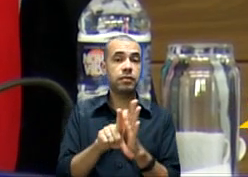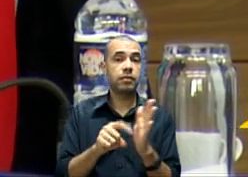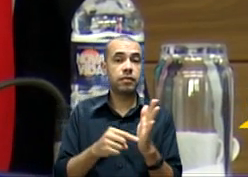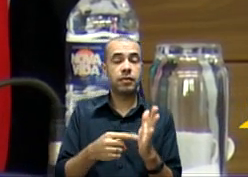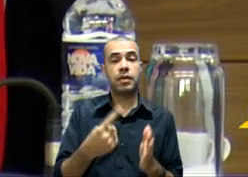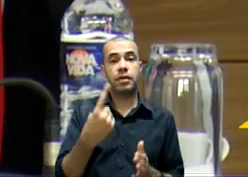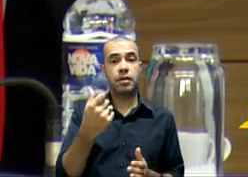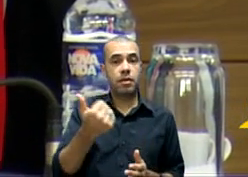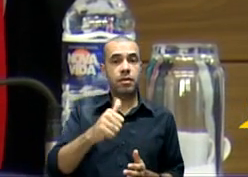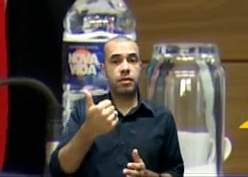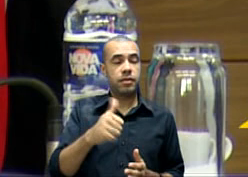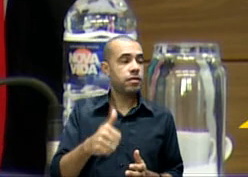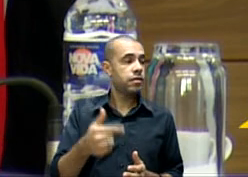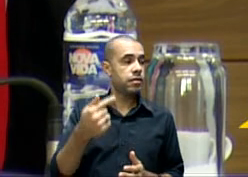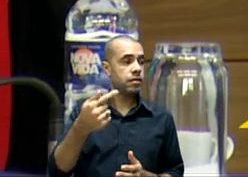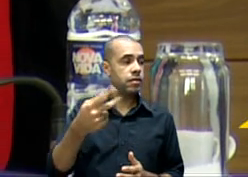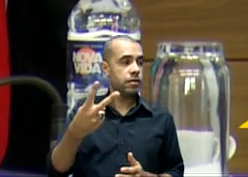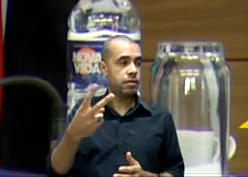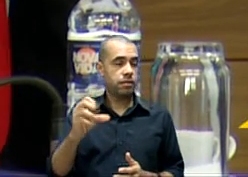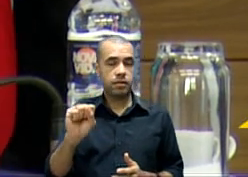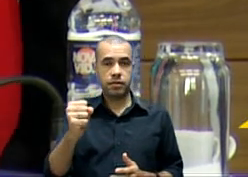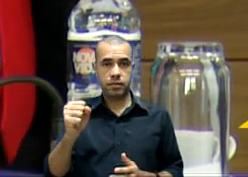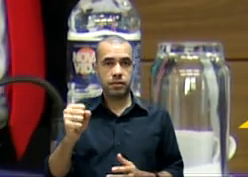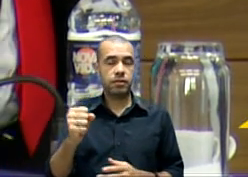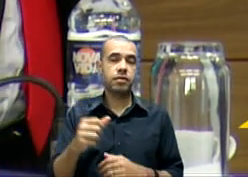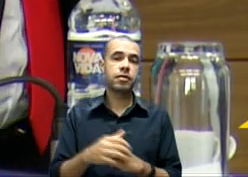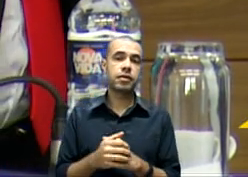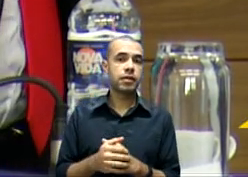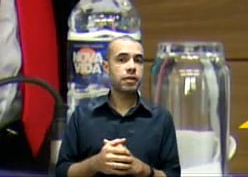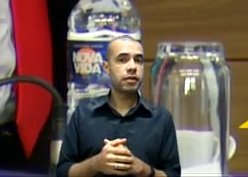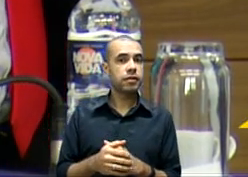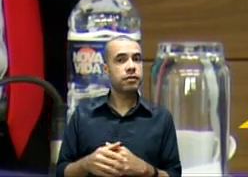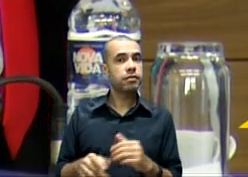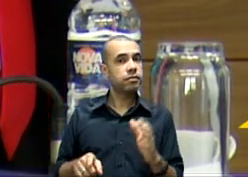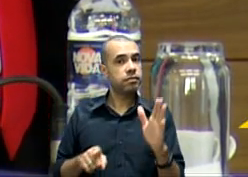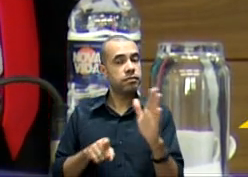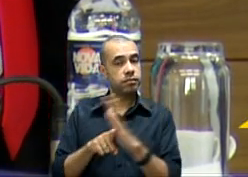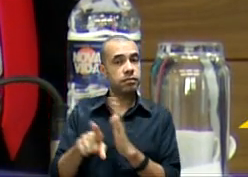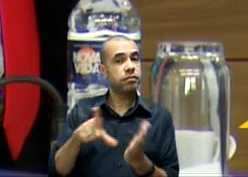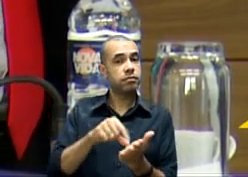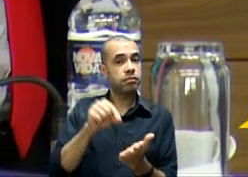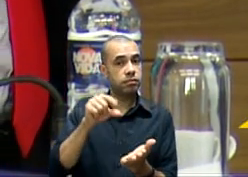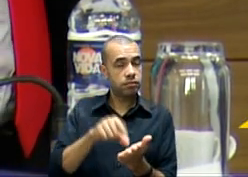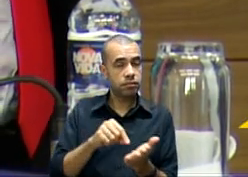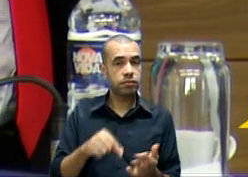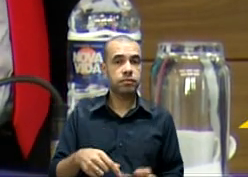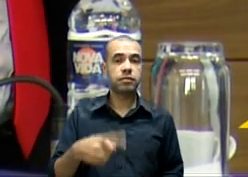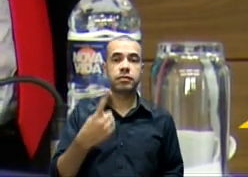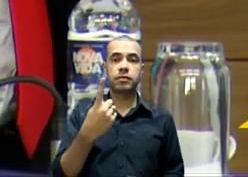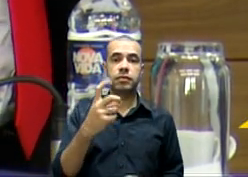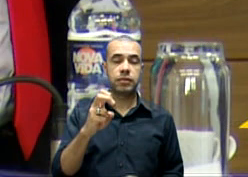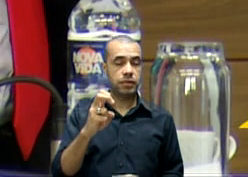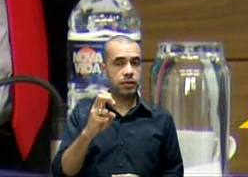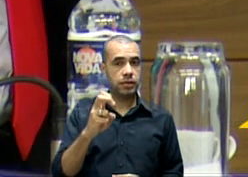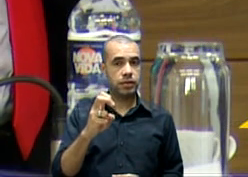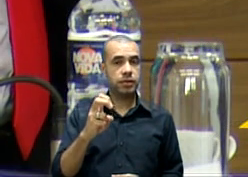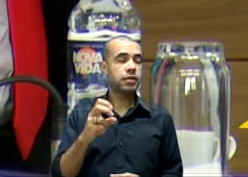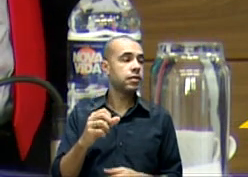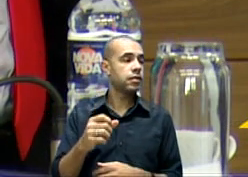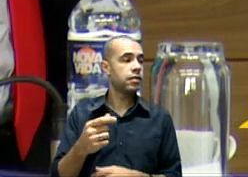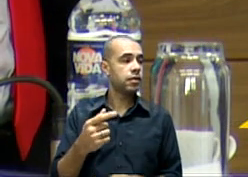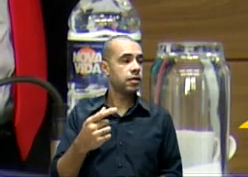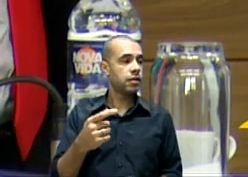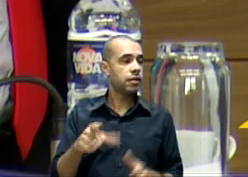de 29 de março de 2019, e repristina o artigo 15 da Lei 11.461, de